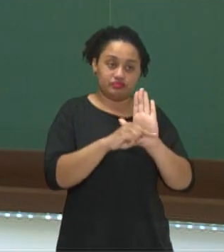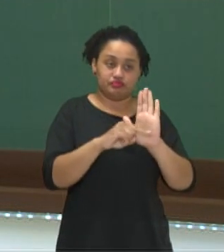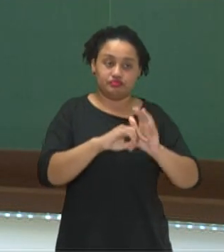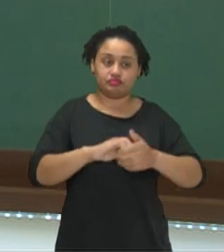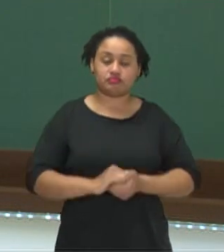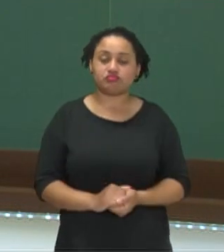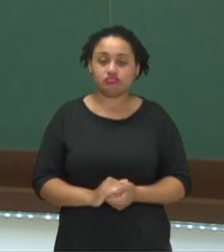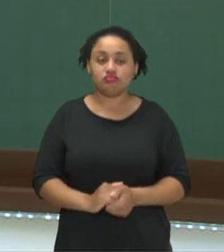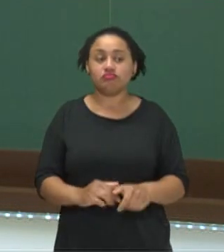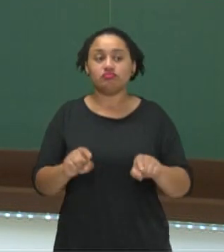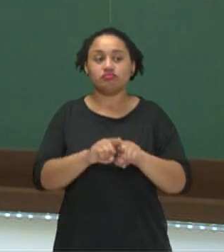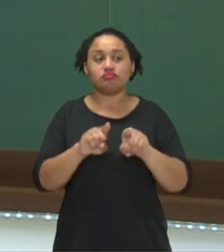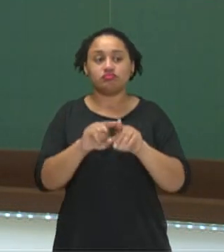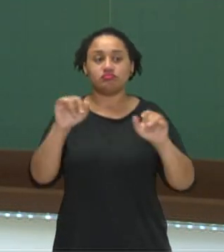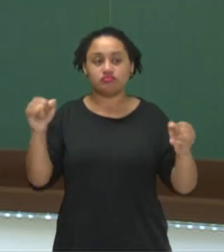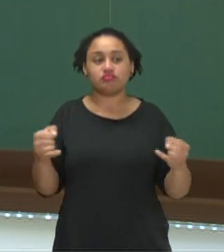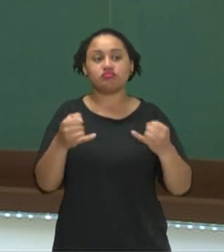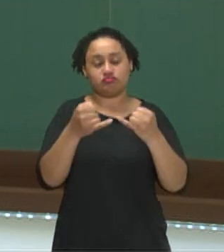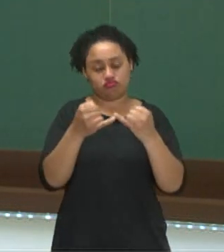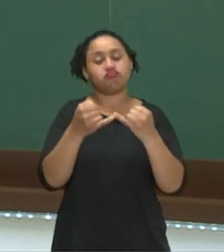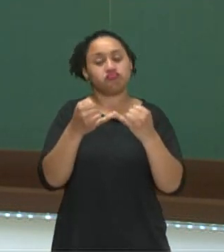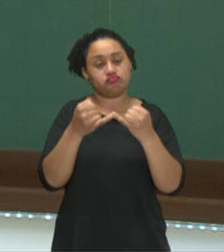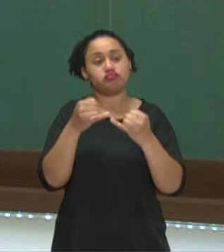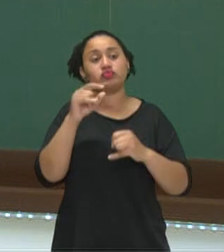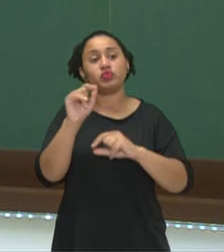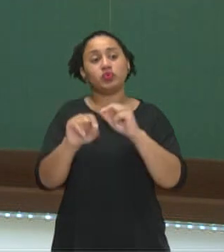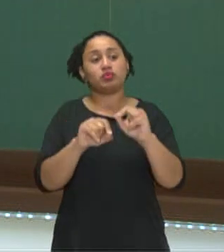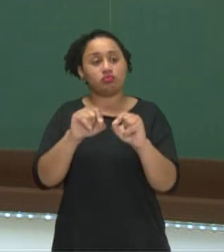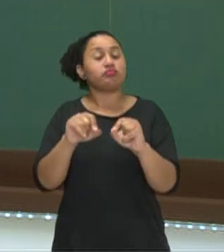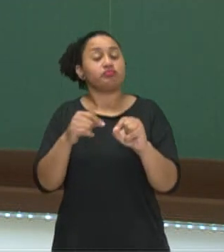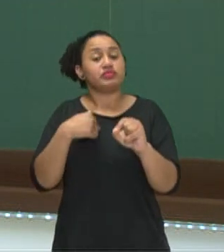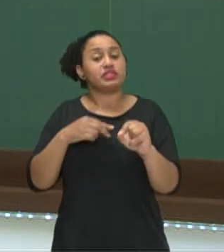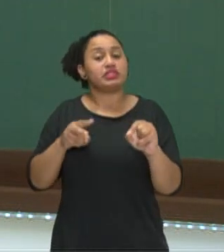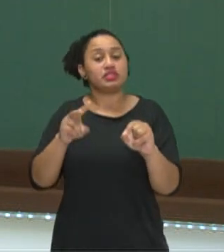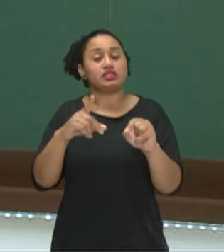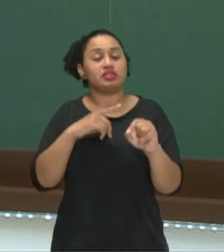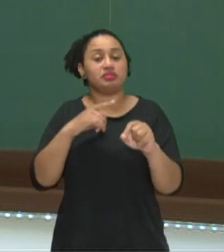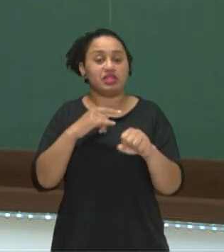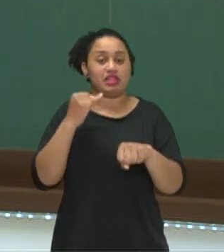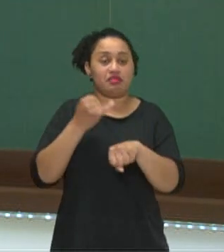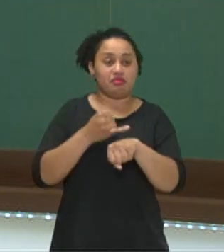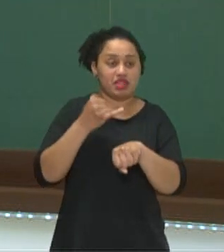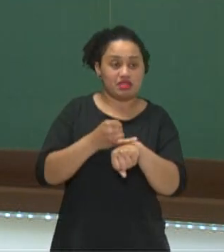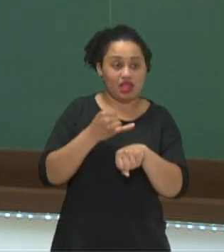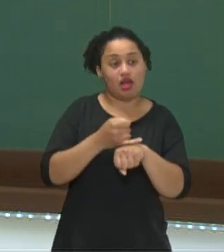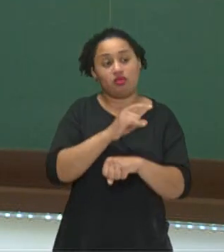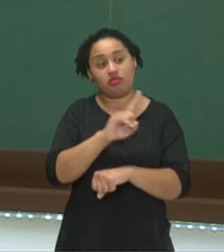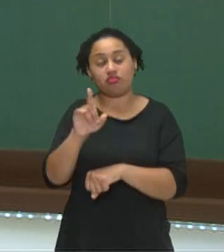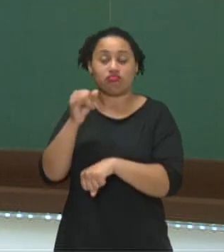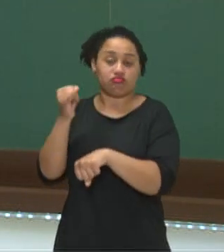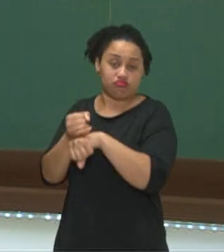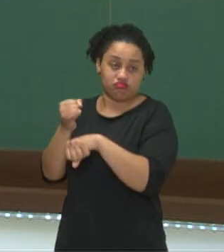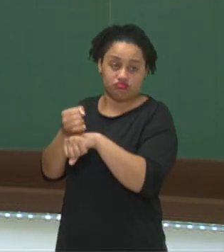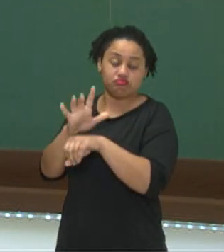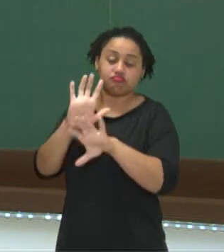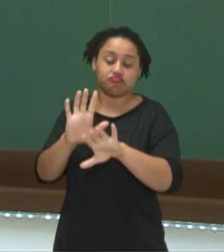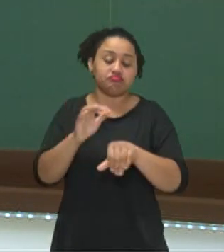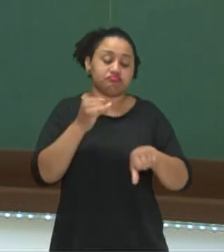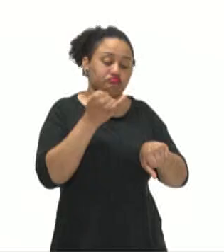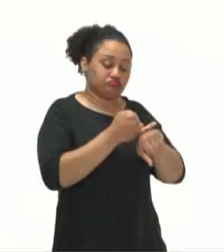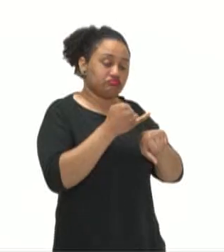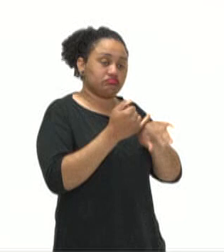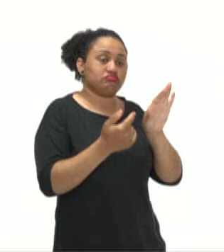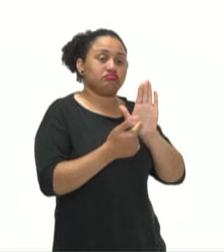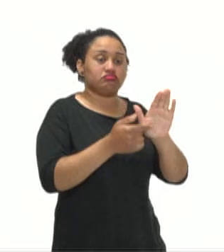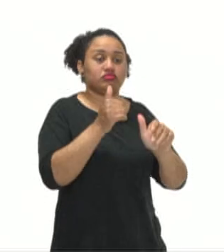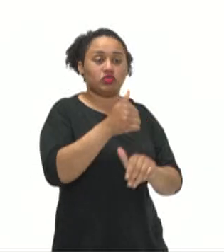E as ligações iônicas, então, ou eletrovalentes, a gente sempre vai ter metal e ametal na maioria das vezes. Então, os metais apresentam